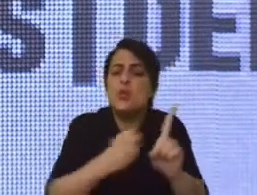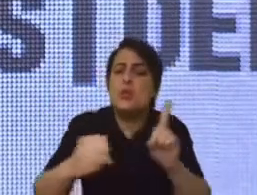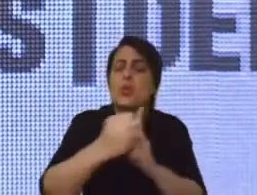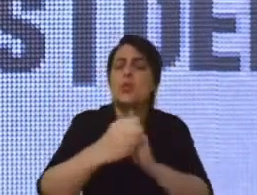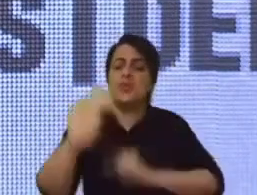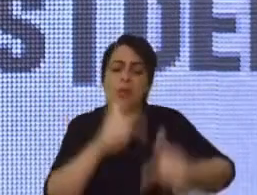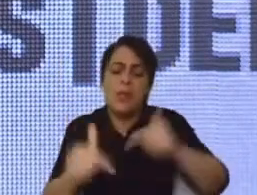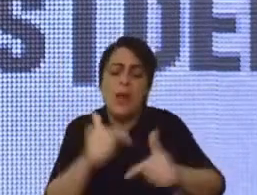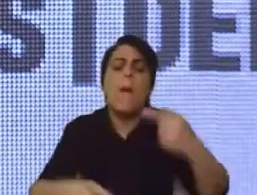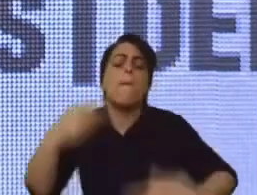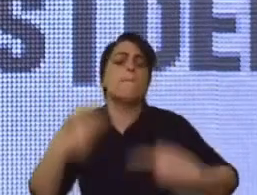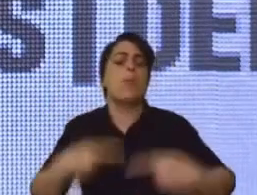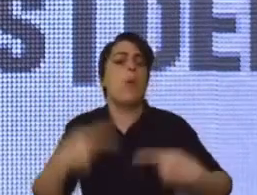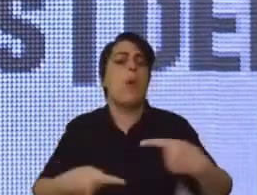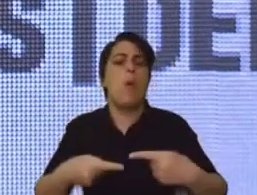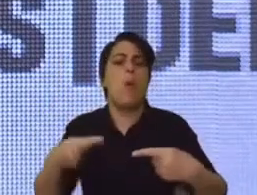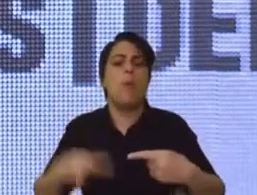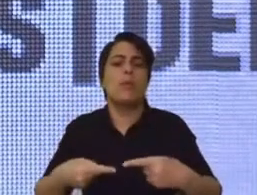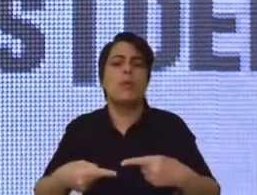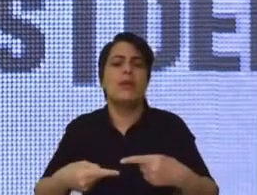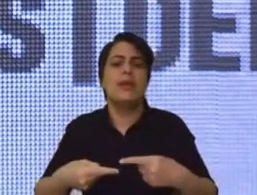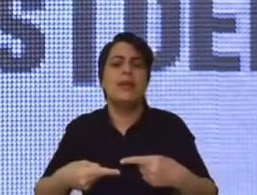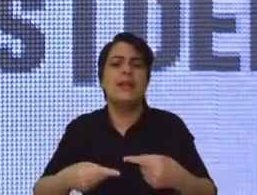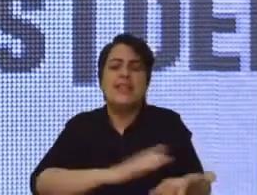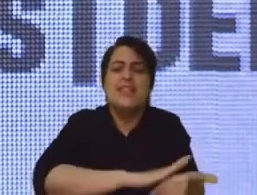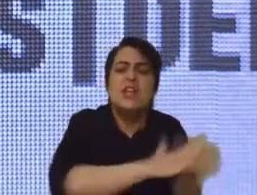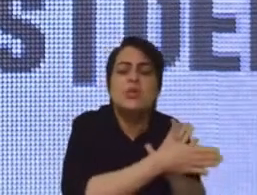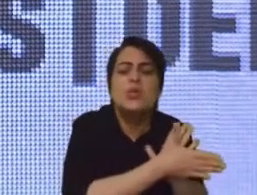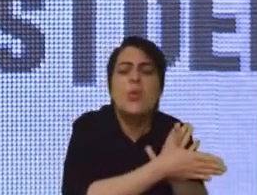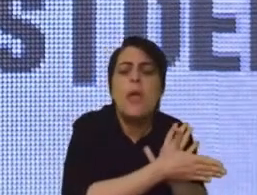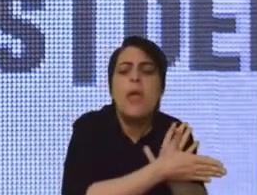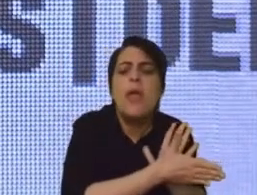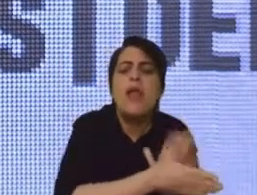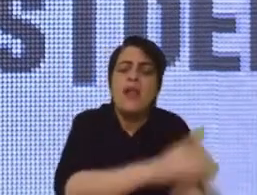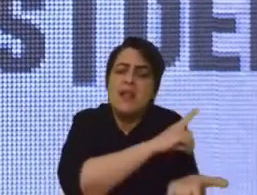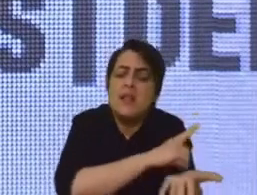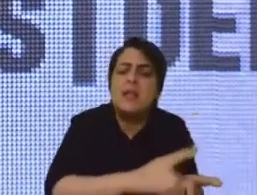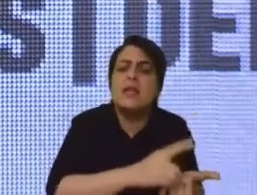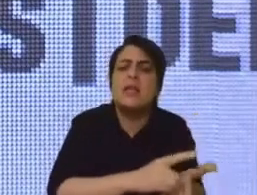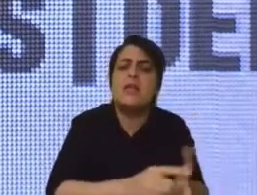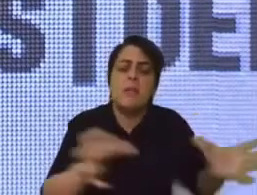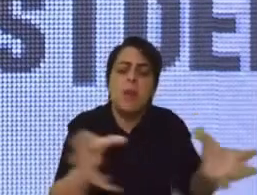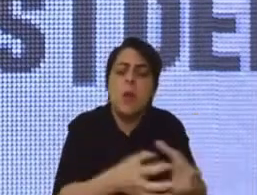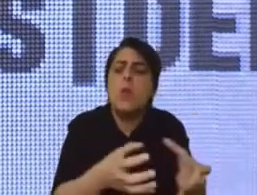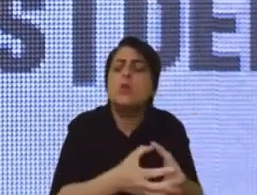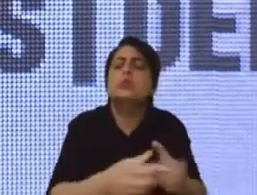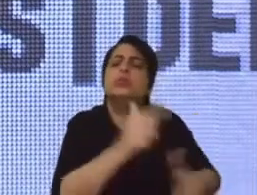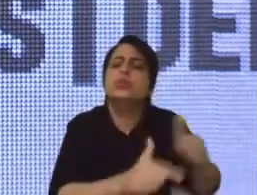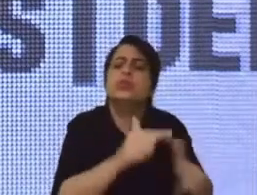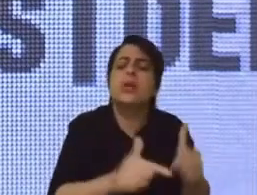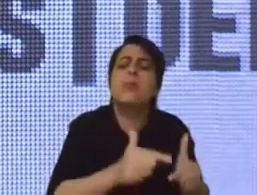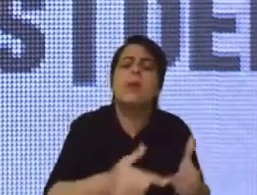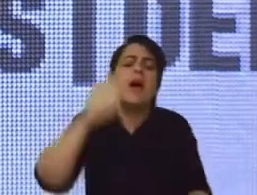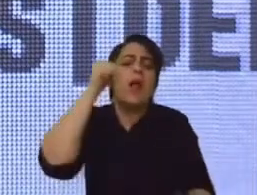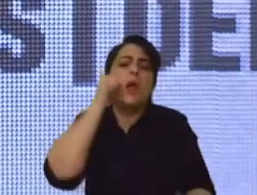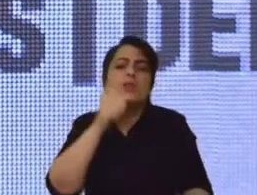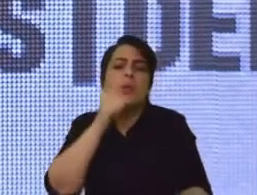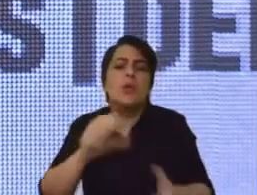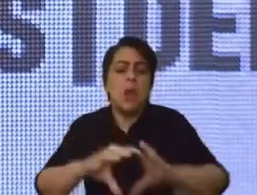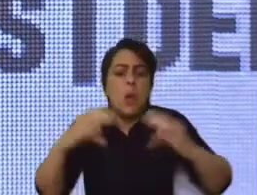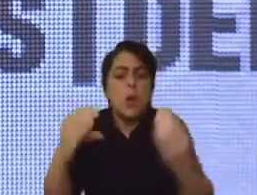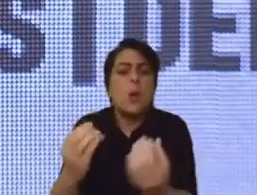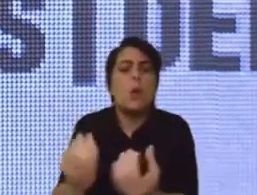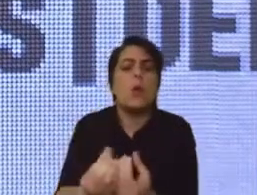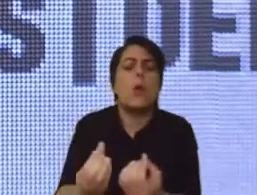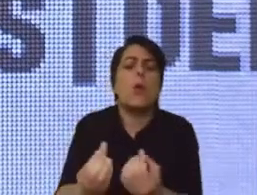políticos. É inimigo da classe trabalhadora, das mulheres, dos negros e negras, das comunidades indígenas